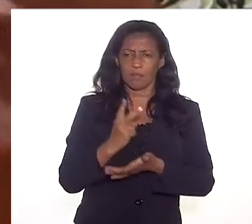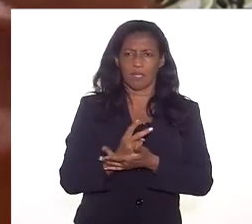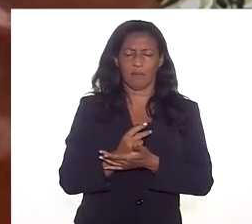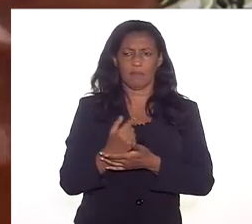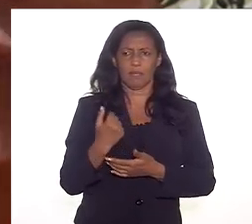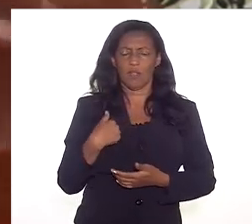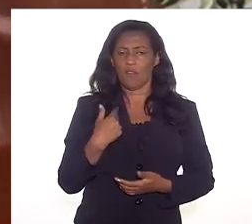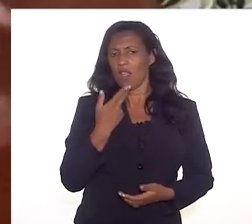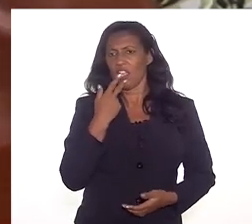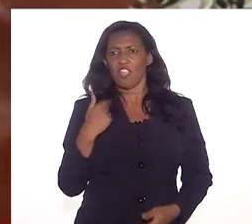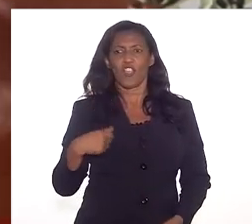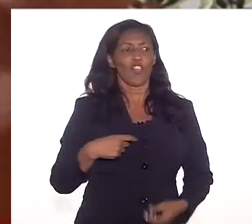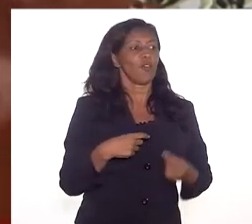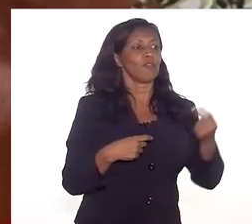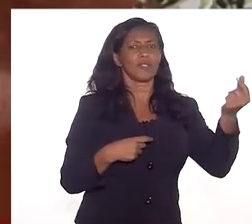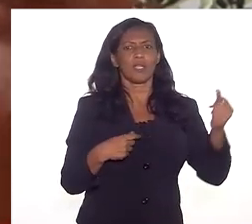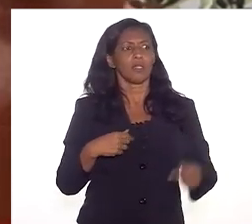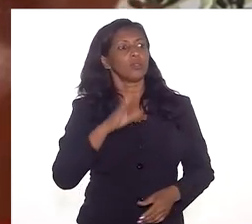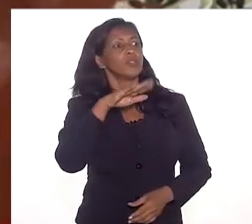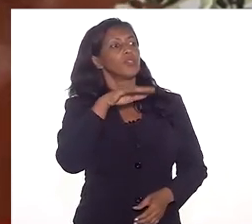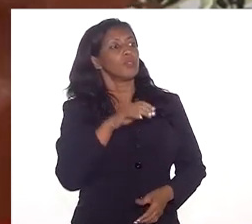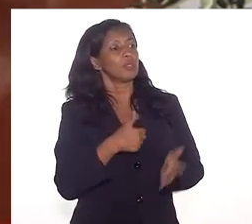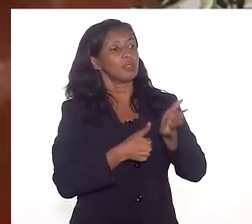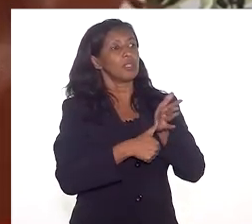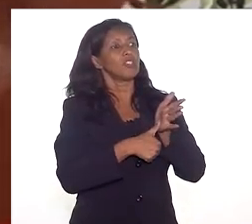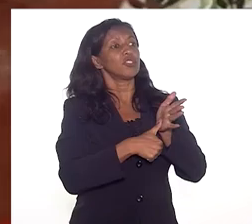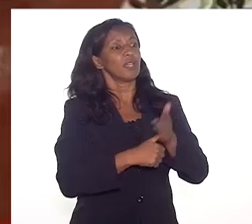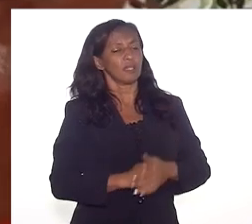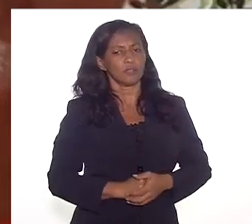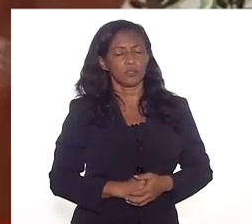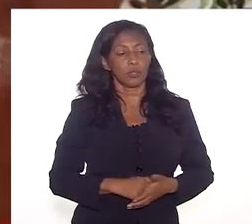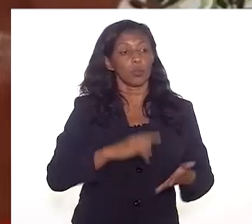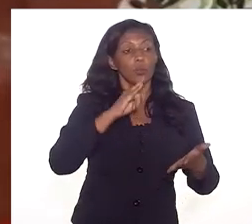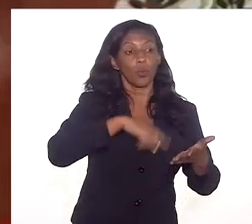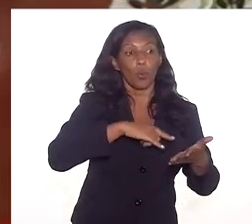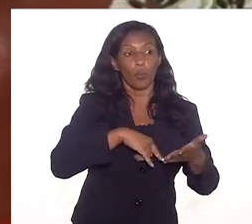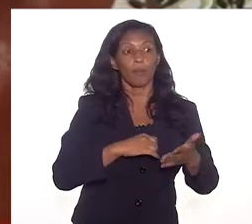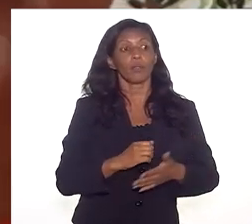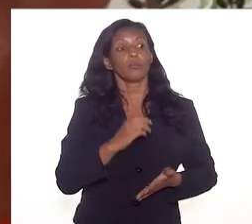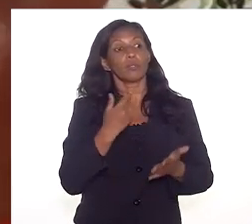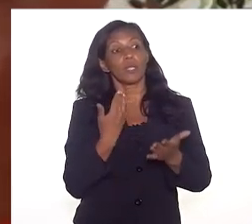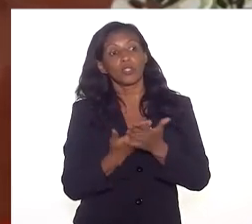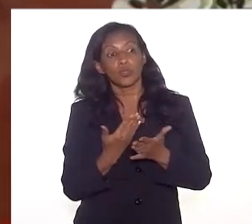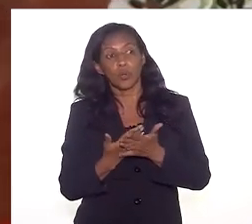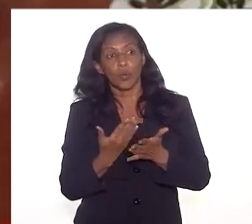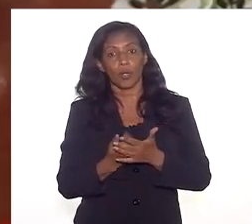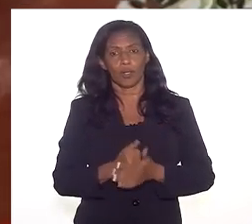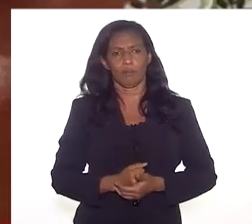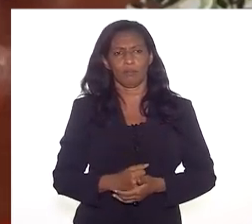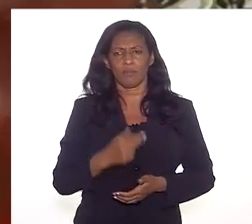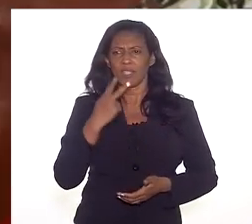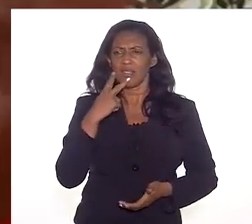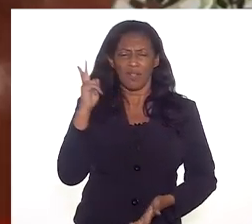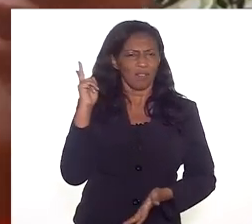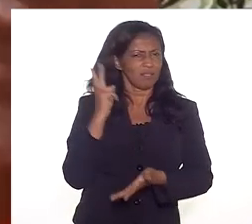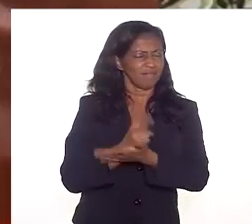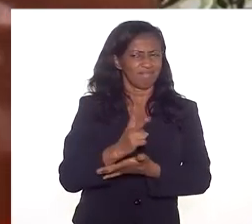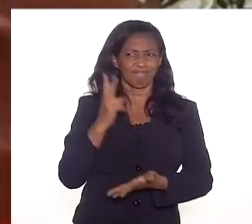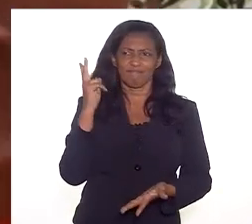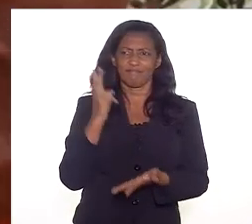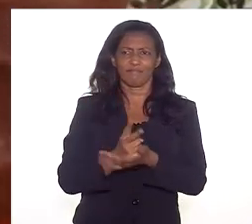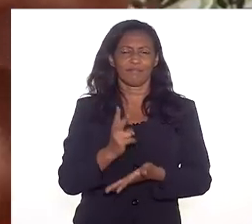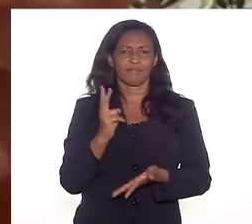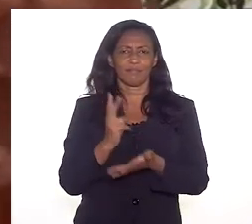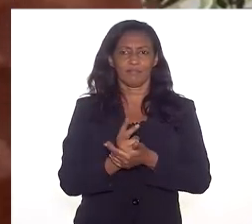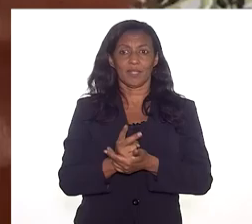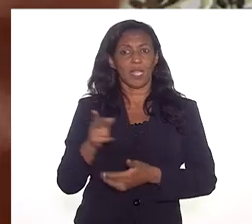assim. Vou sair. Cadê a identidade? Cadê o documento da escola? E ele falava